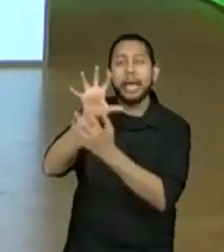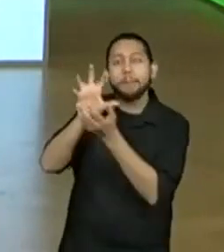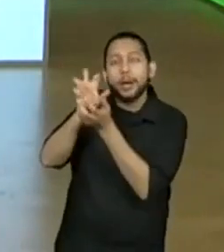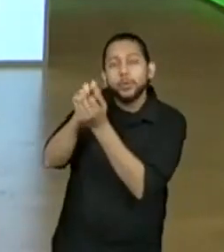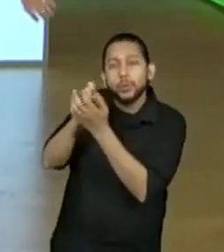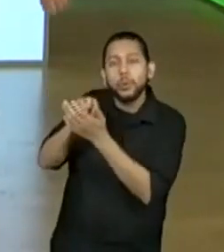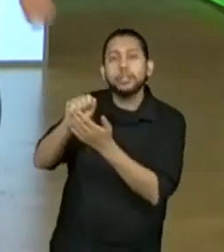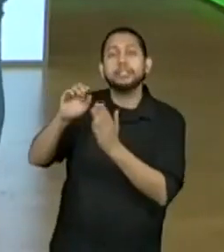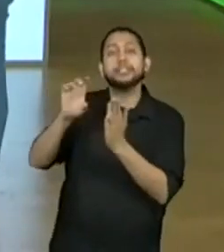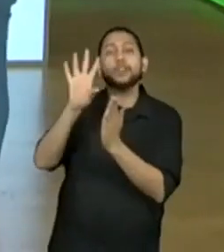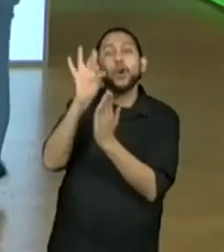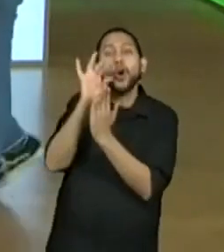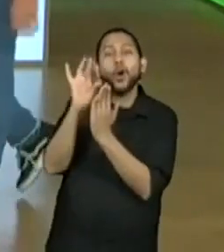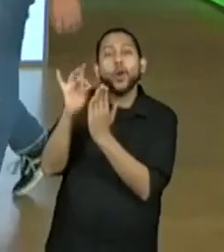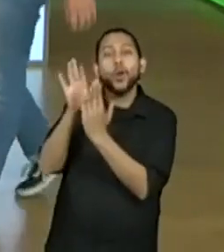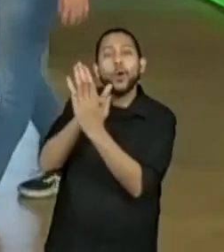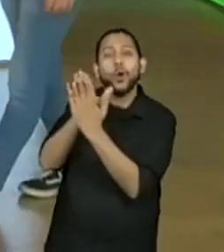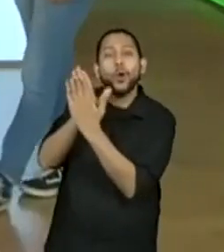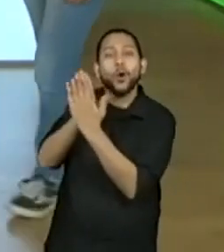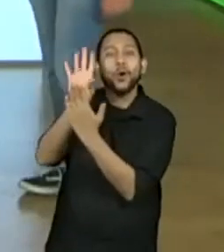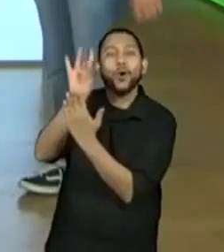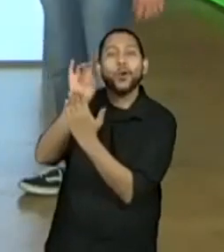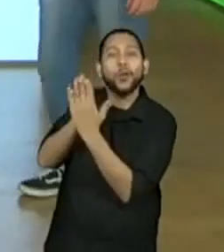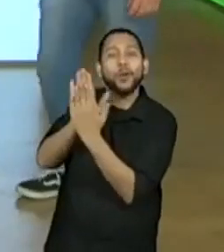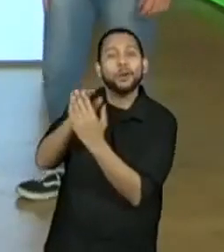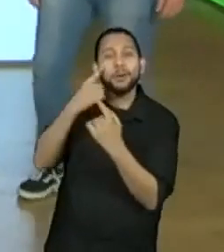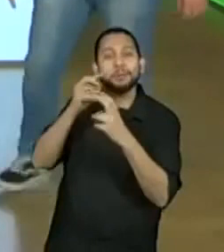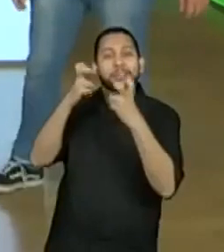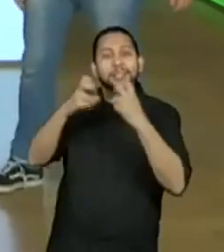você passou cola nele. É? É.